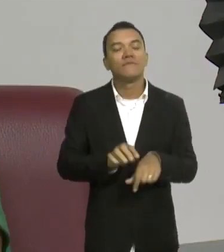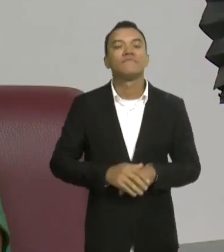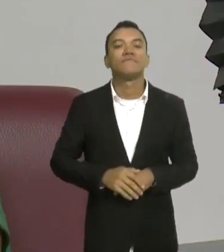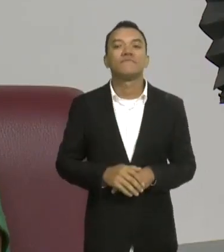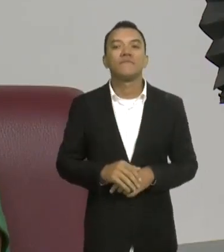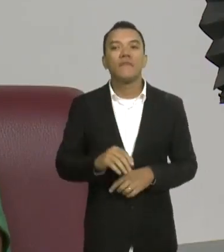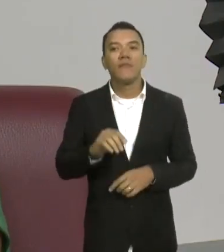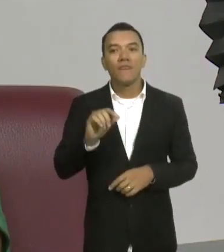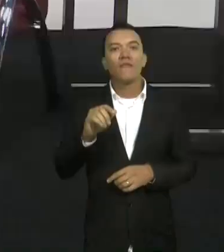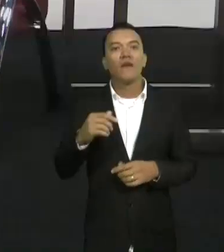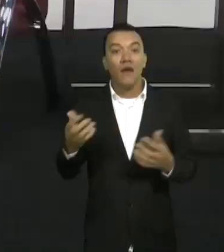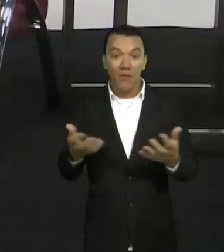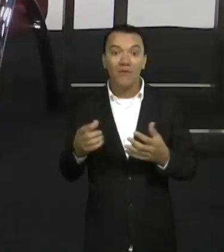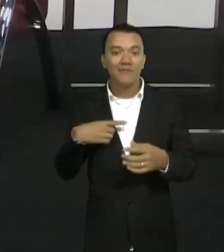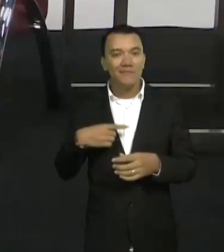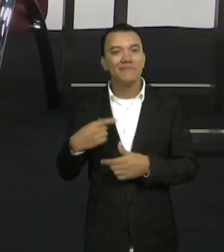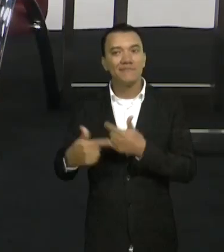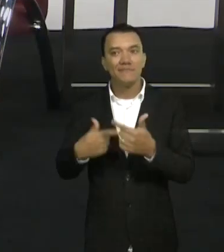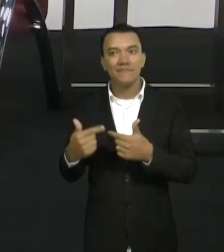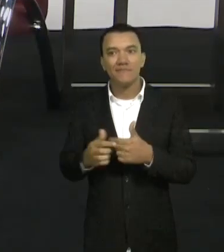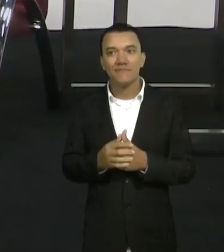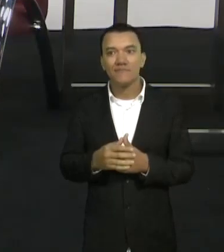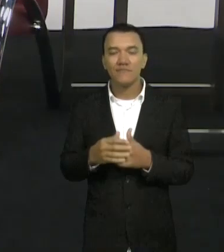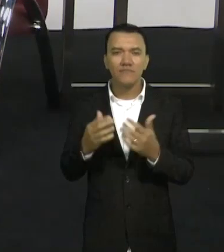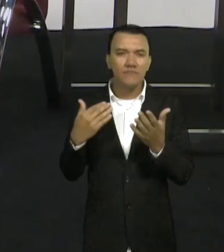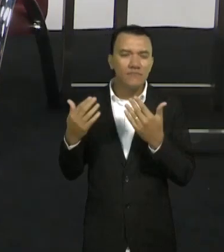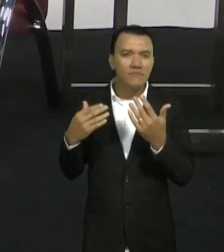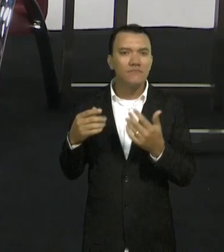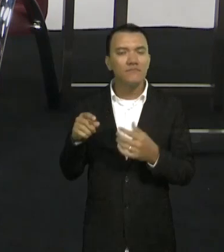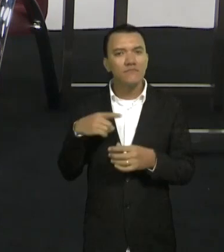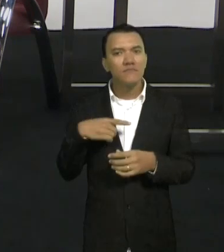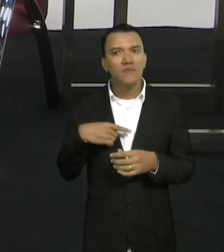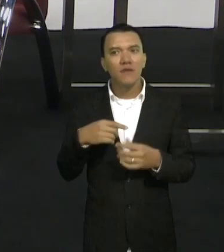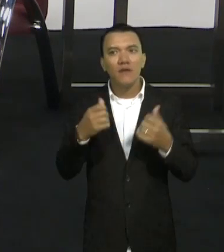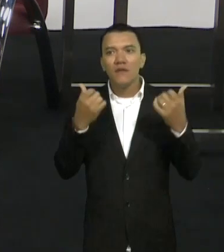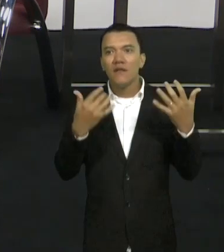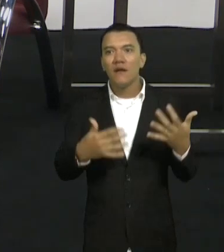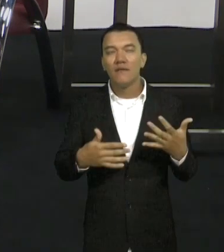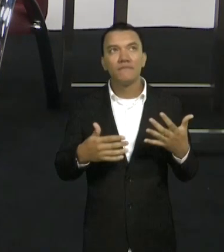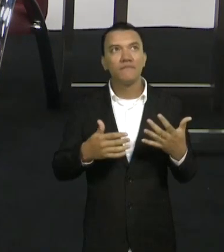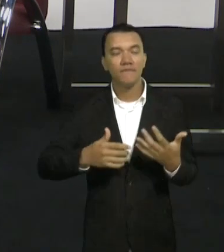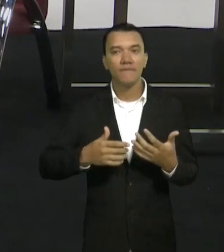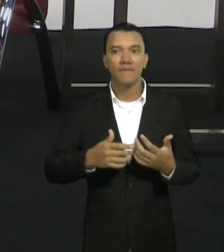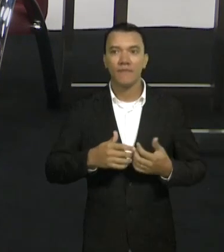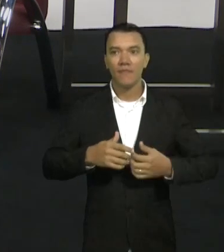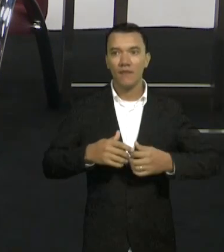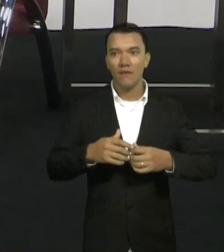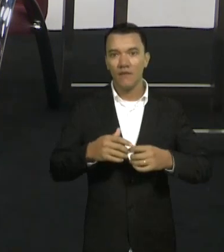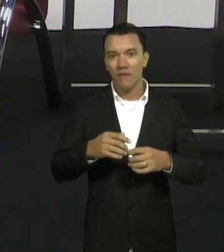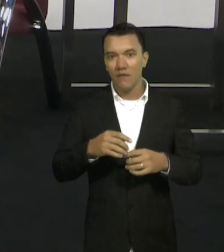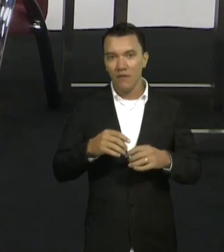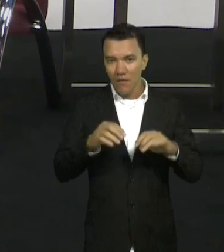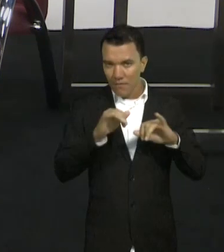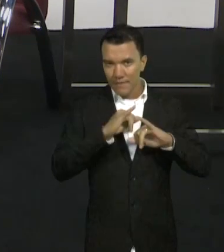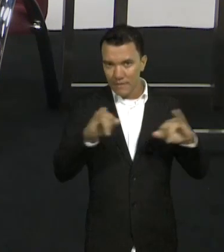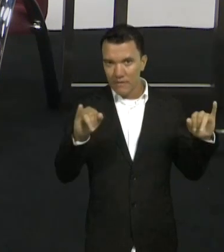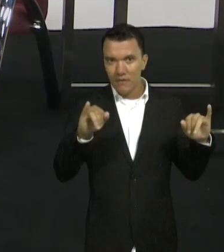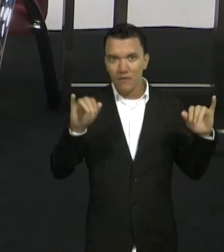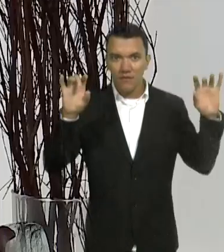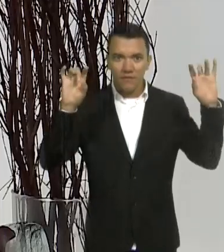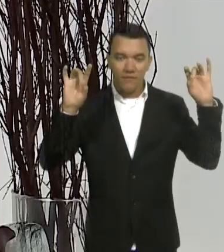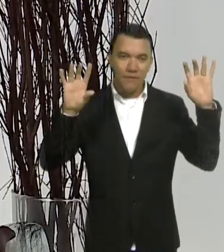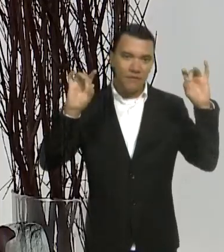sede trabalhando. Você está aqui conversando, falando bem delas, e isso é uma maravilha. Eu queria que você deixasse uma mensagem especial, porque a gente sabe que nós